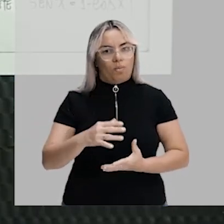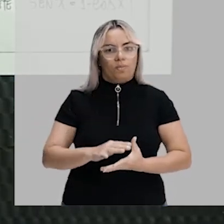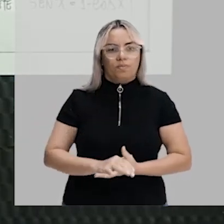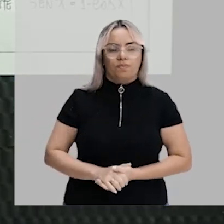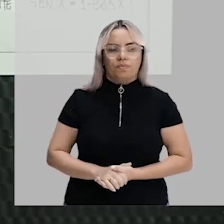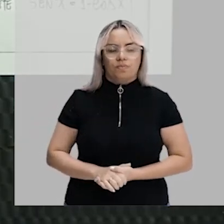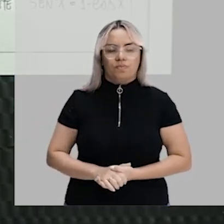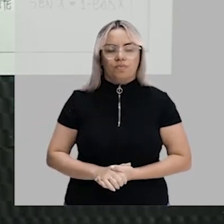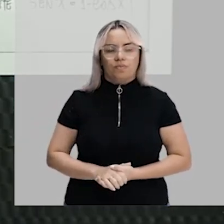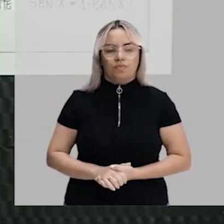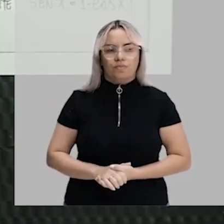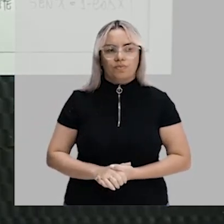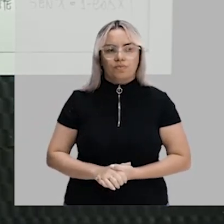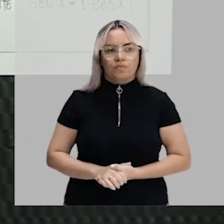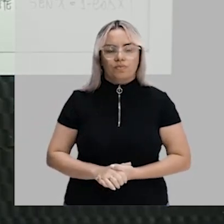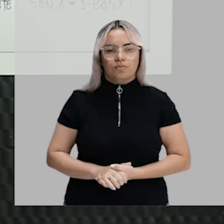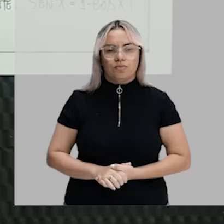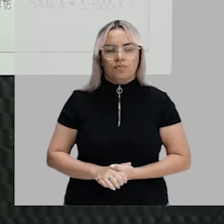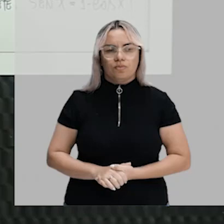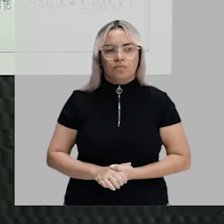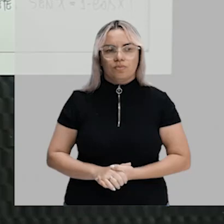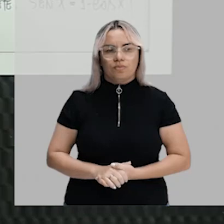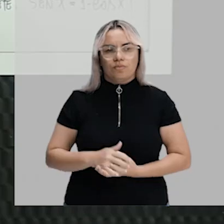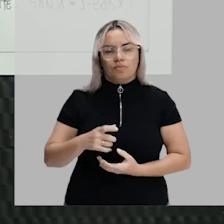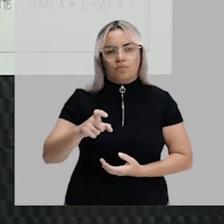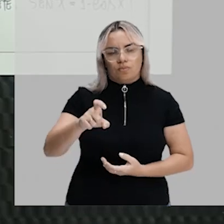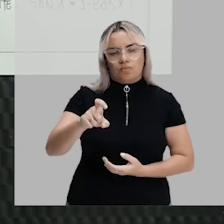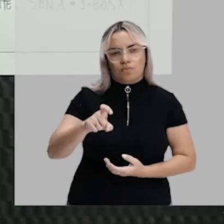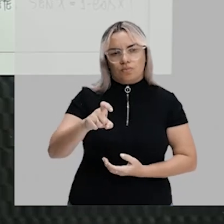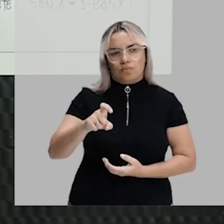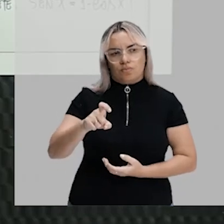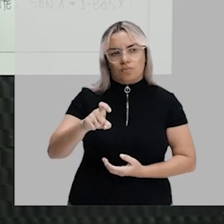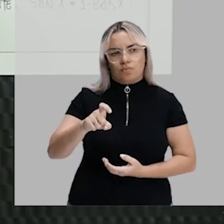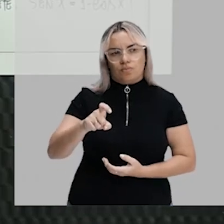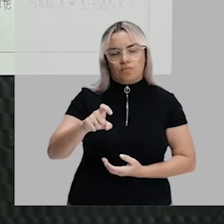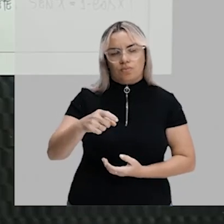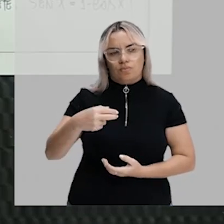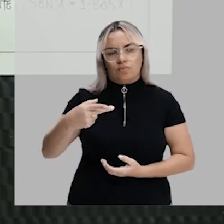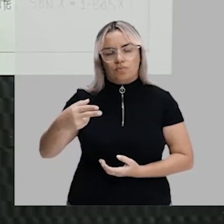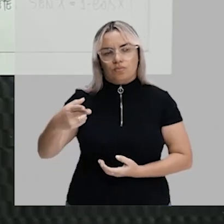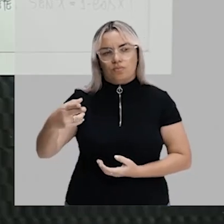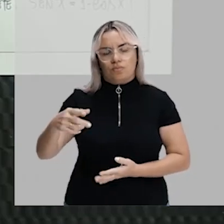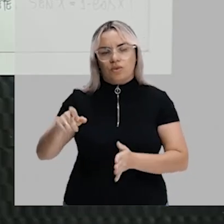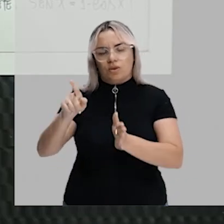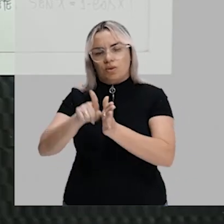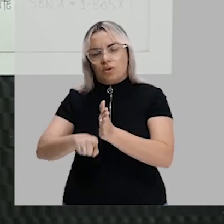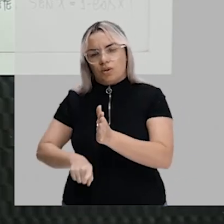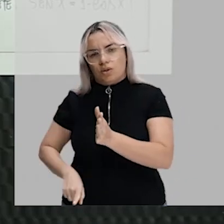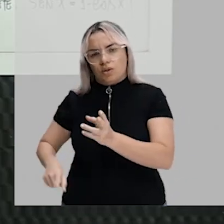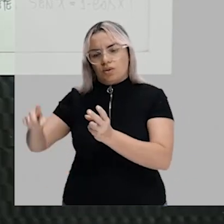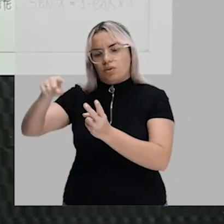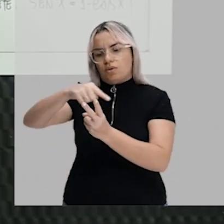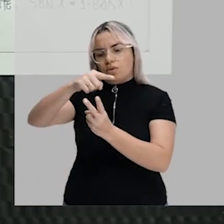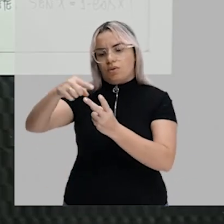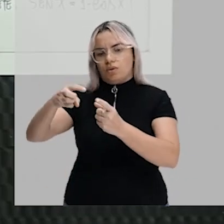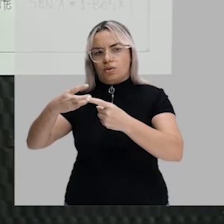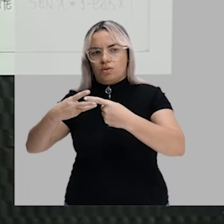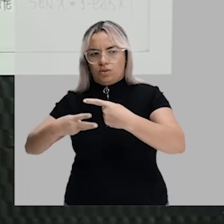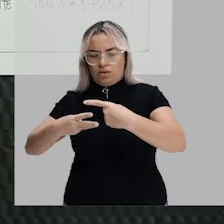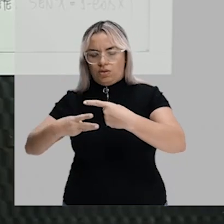ou o x vai ser igual a - pi so 3 +